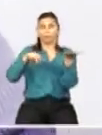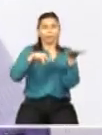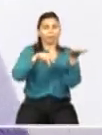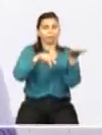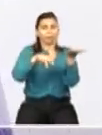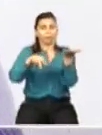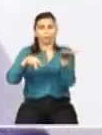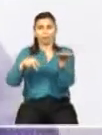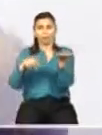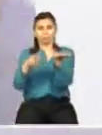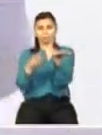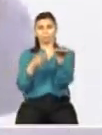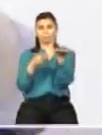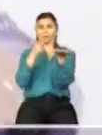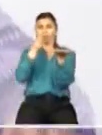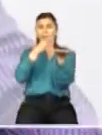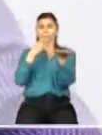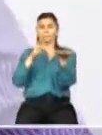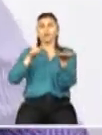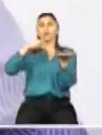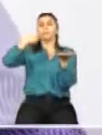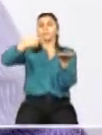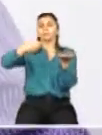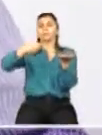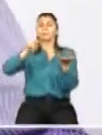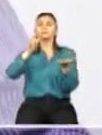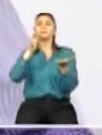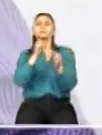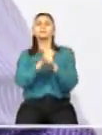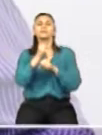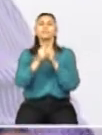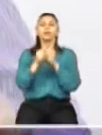os doces, depois 5 anos de bicicleta,